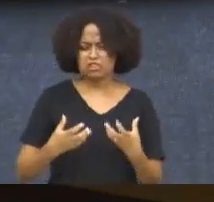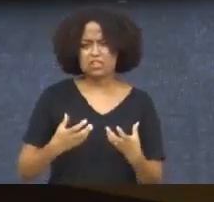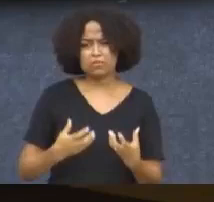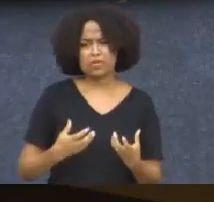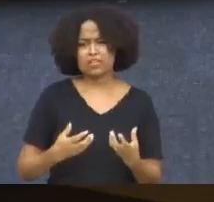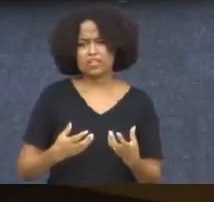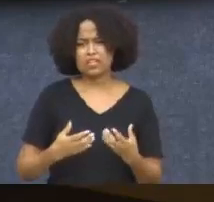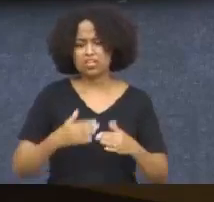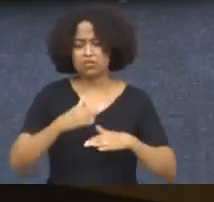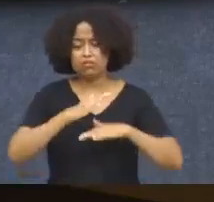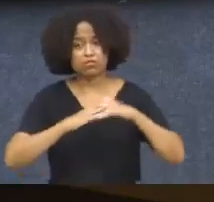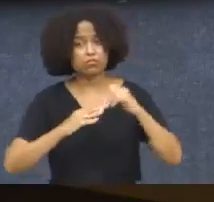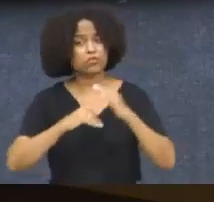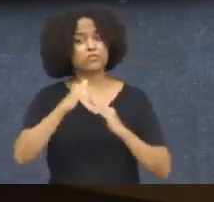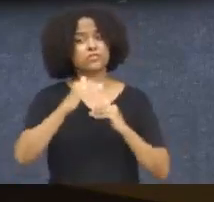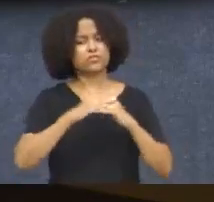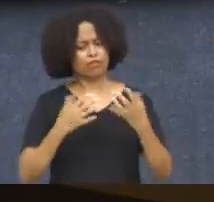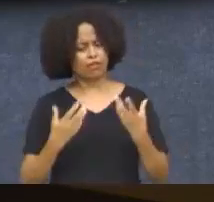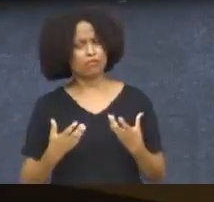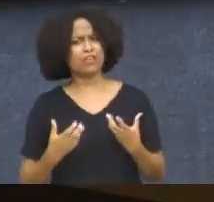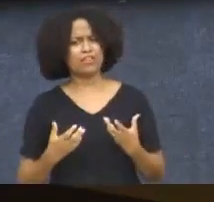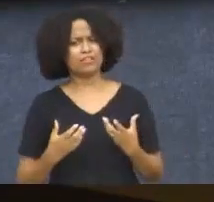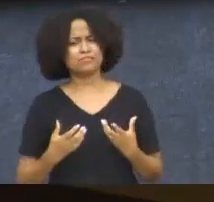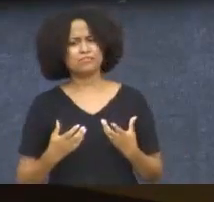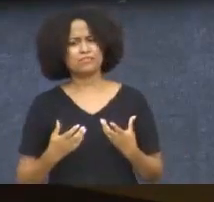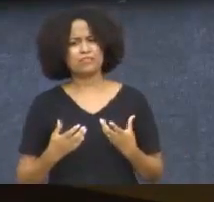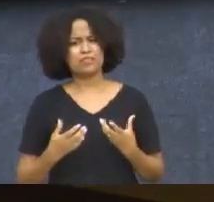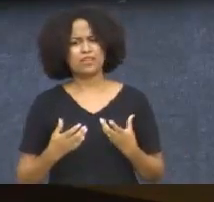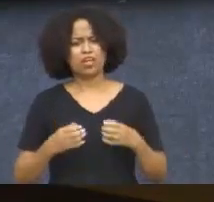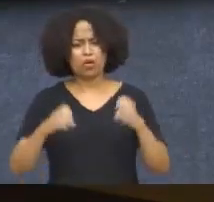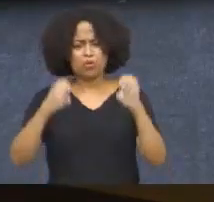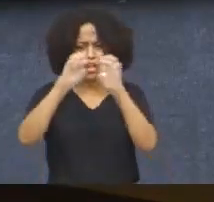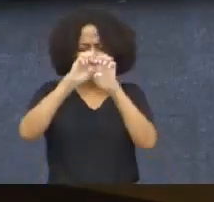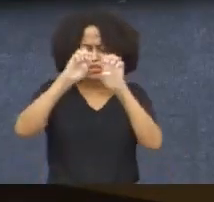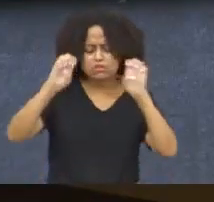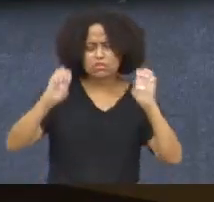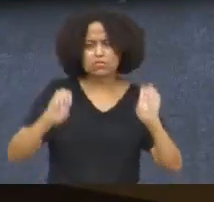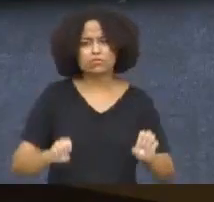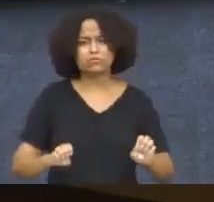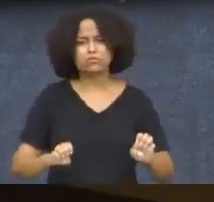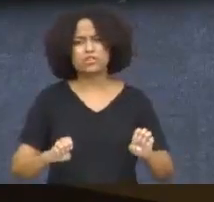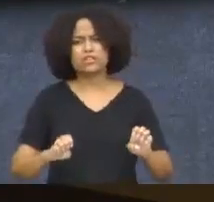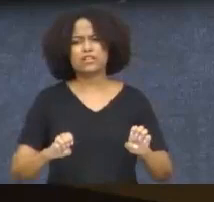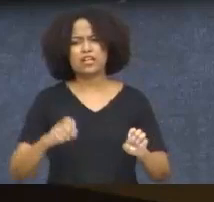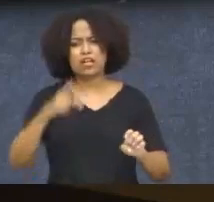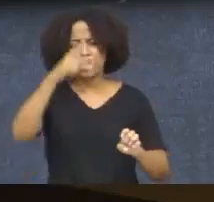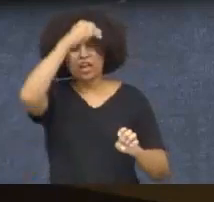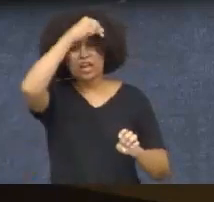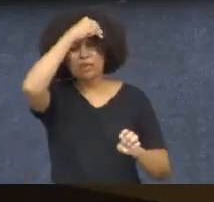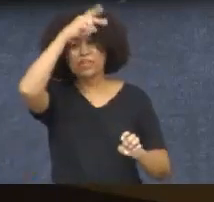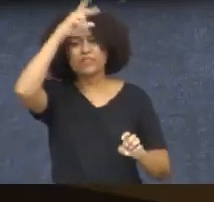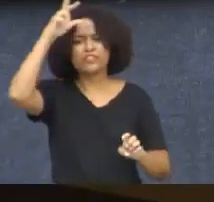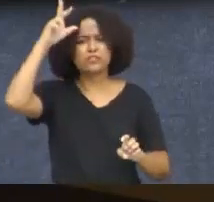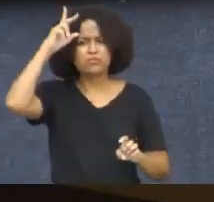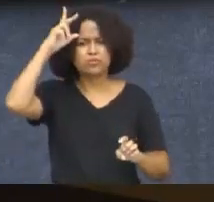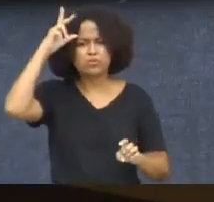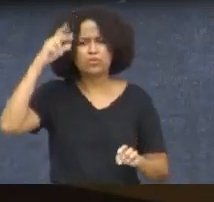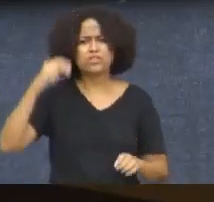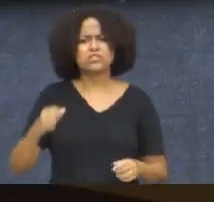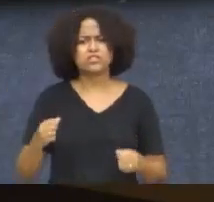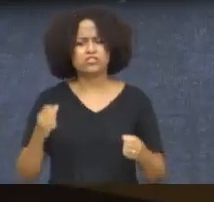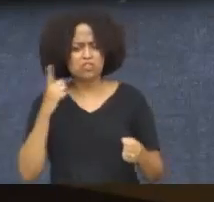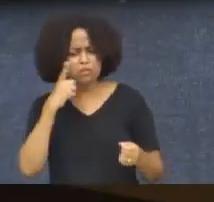Mas quando fala de estrutura, eu acho que é algo que a prefeitura deveria já estar já providenciando